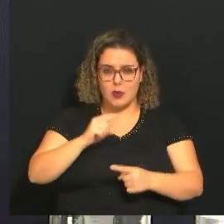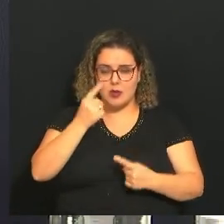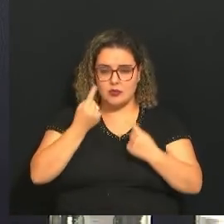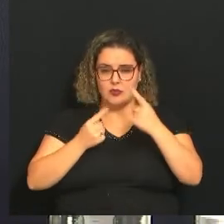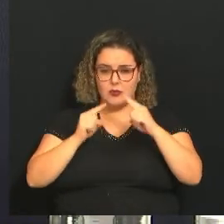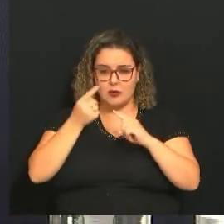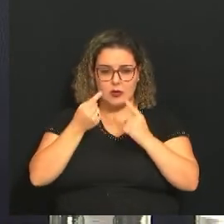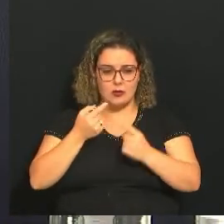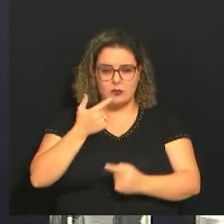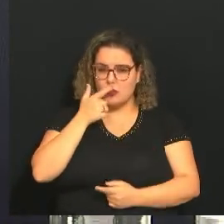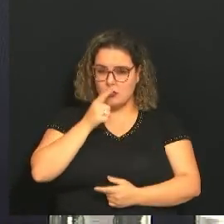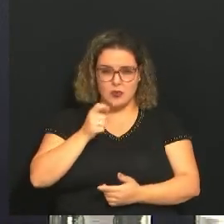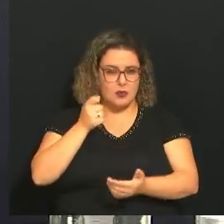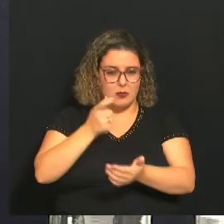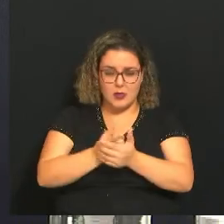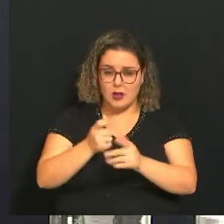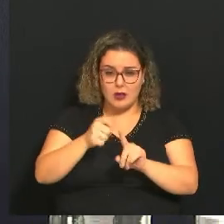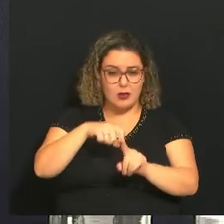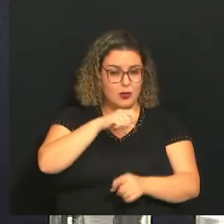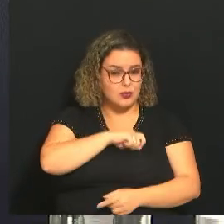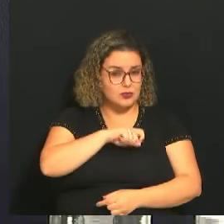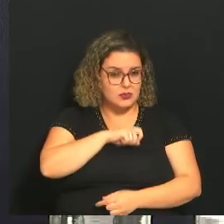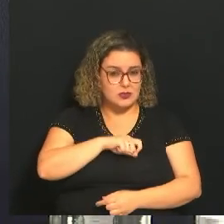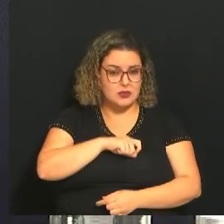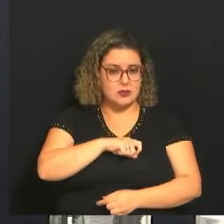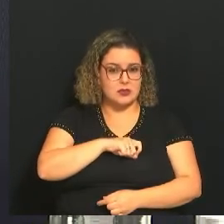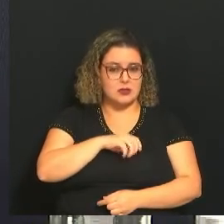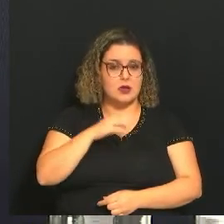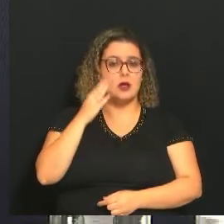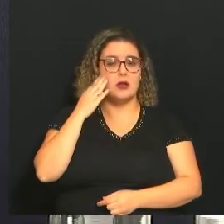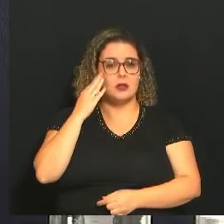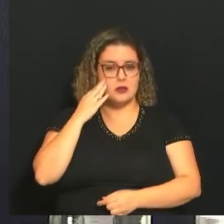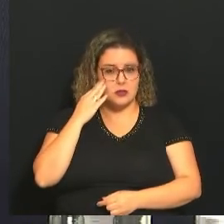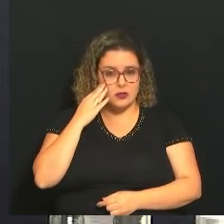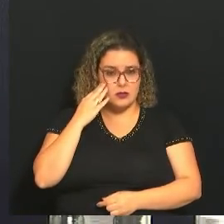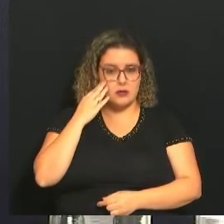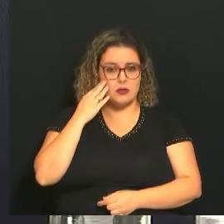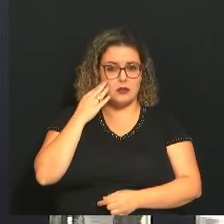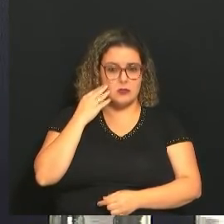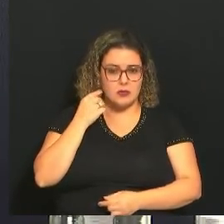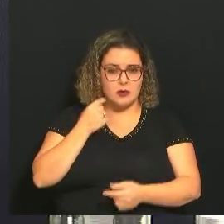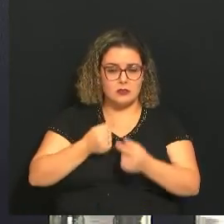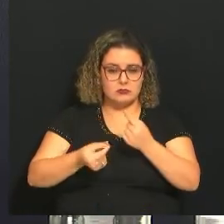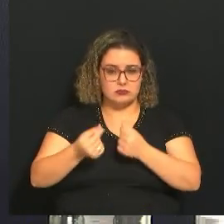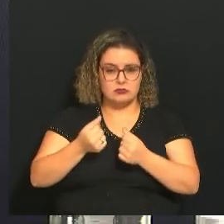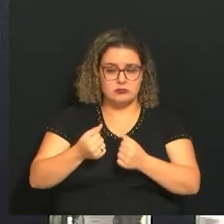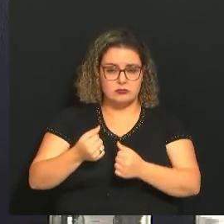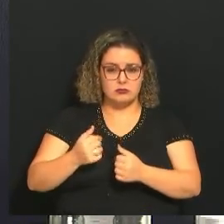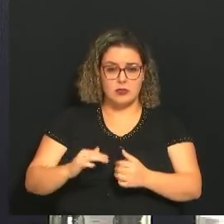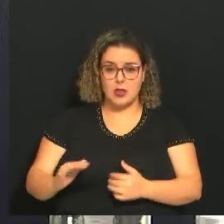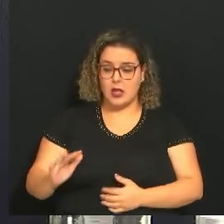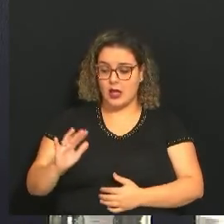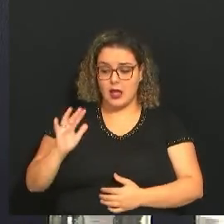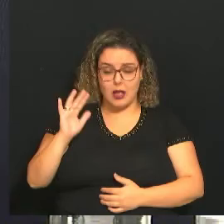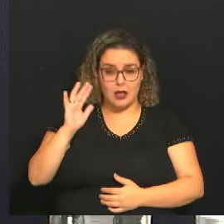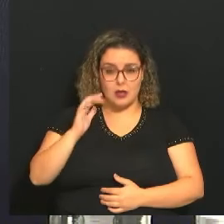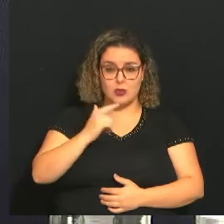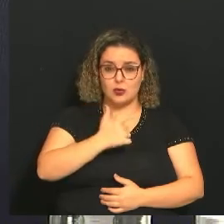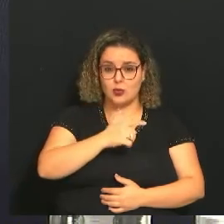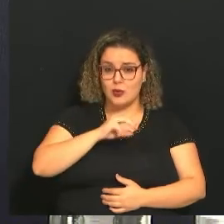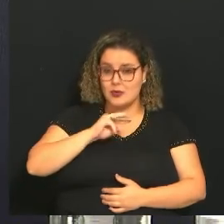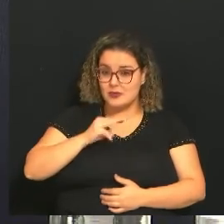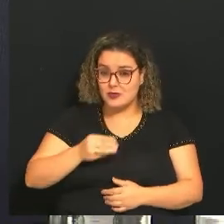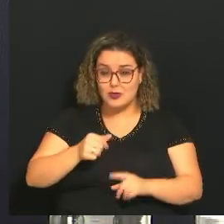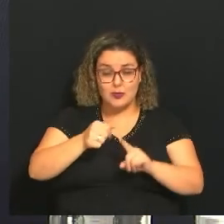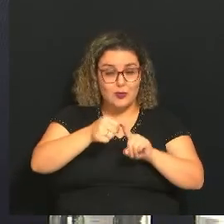de salário, né? E a gente sabe muito bem o valor desse contrato, que é um valor altíssimo, mais de 2 milhões por mês, ela não consegue cumprir